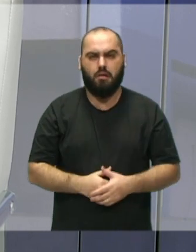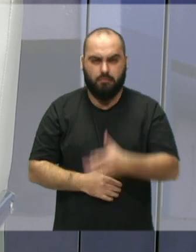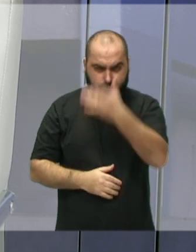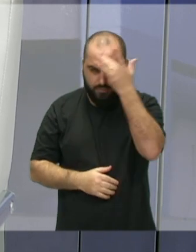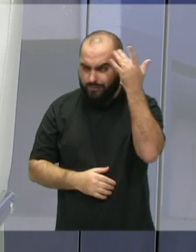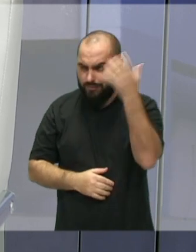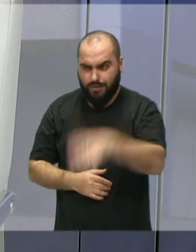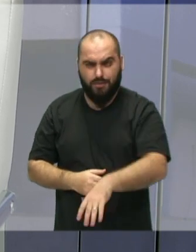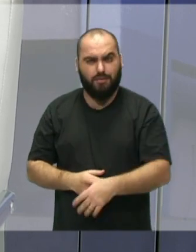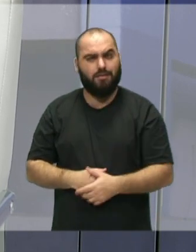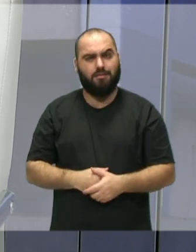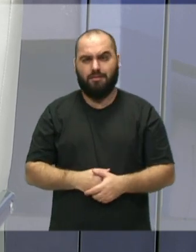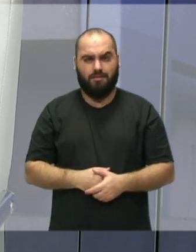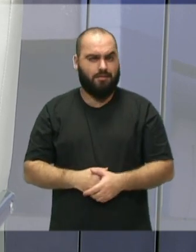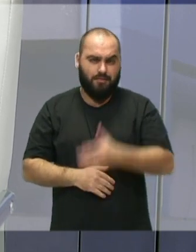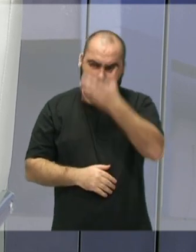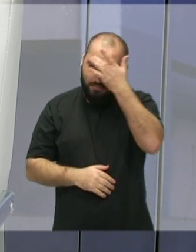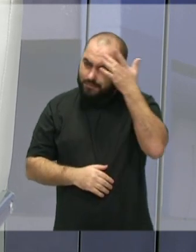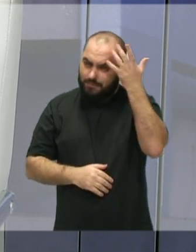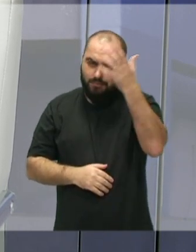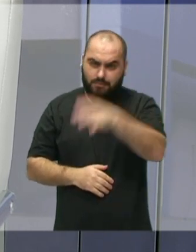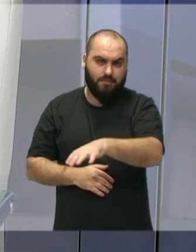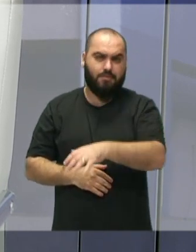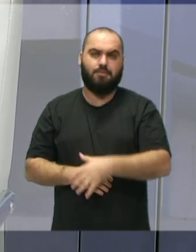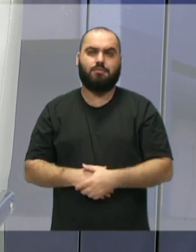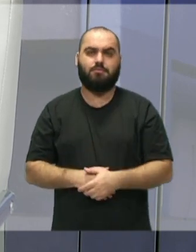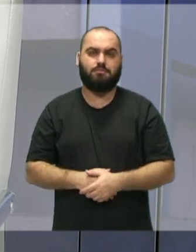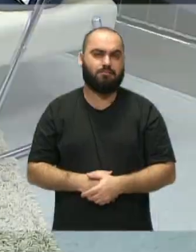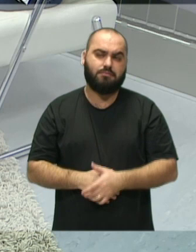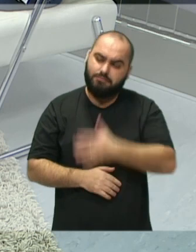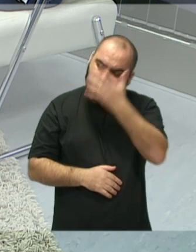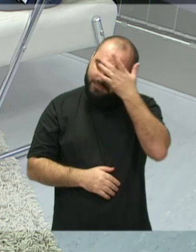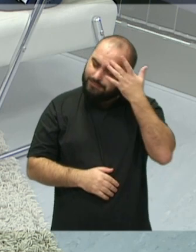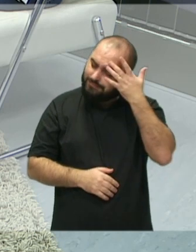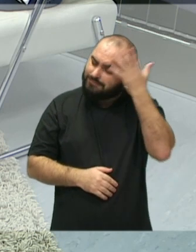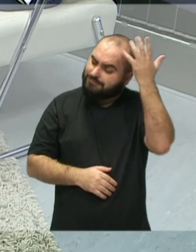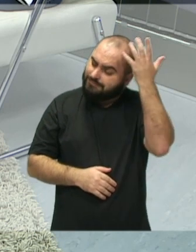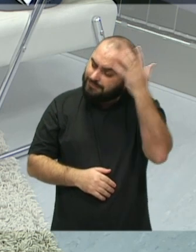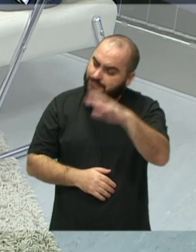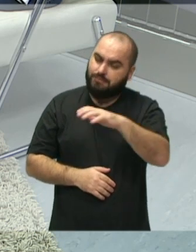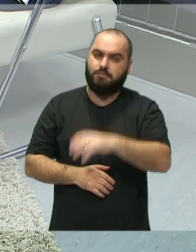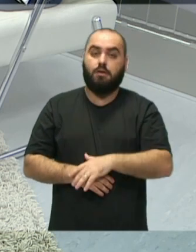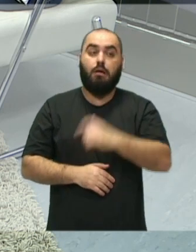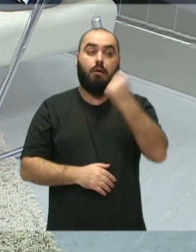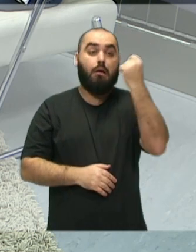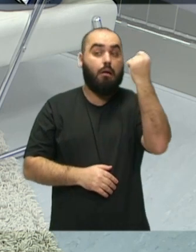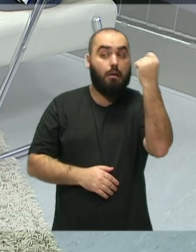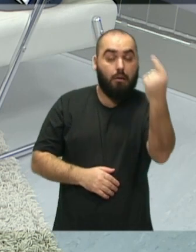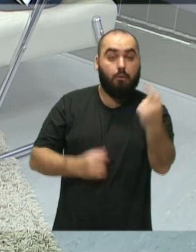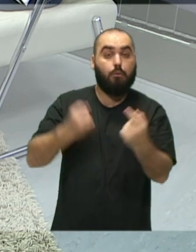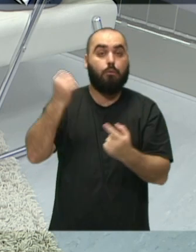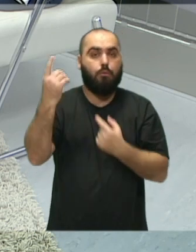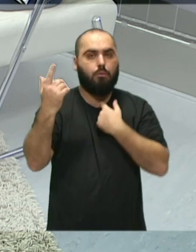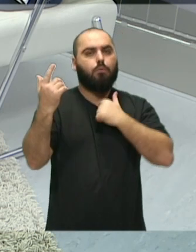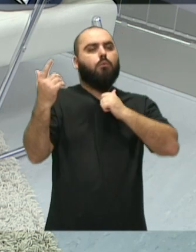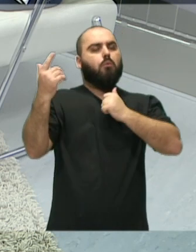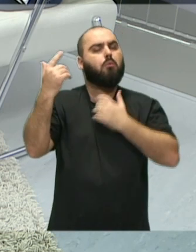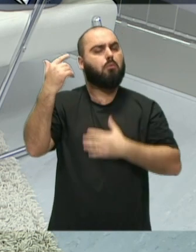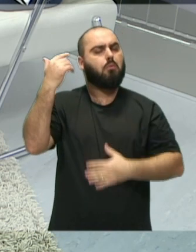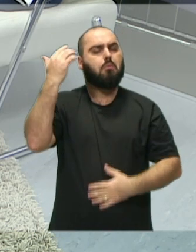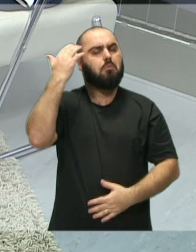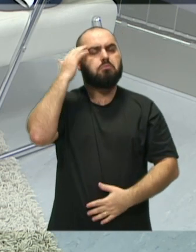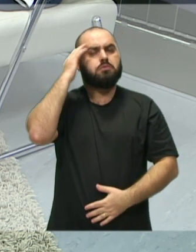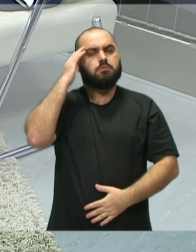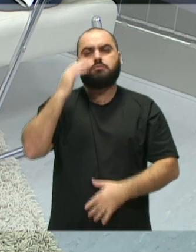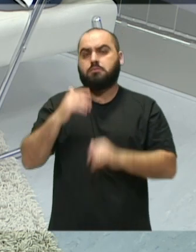isso. As pessoas não querem, elas não querem. Não querem. Mas, assim, alguns casos eu até compreendo.